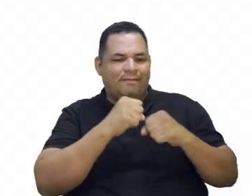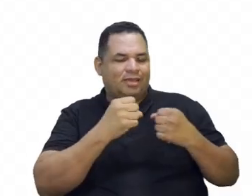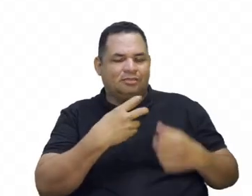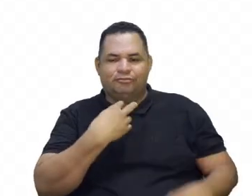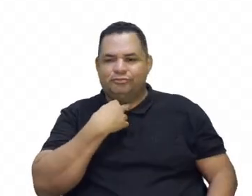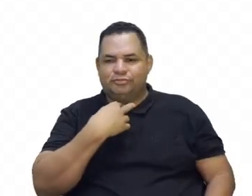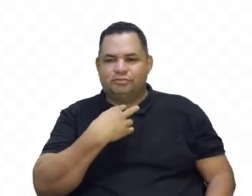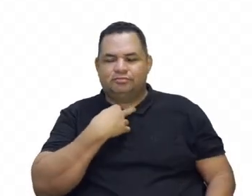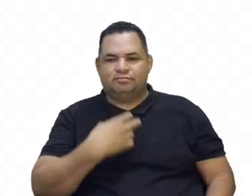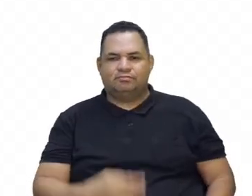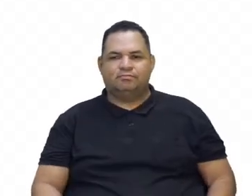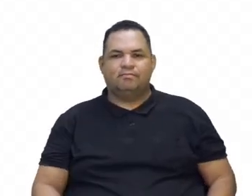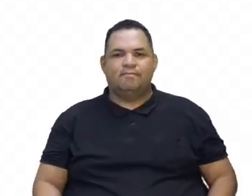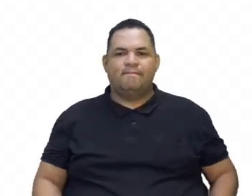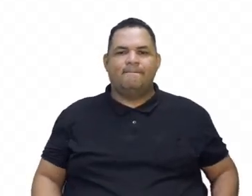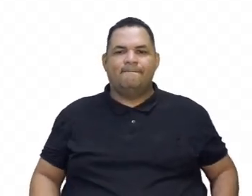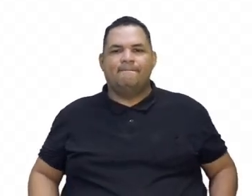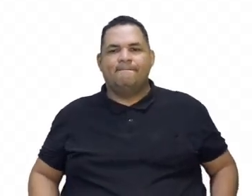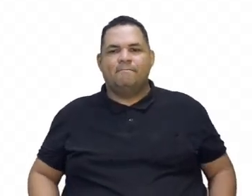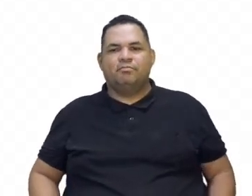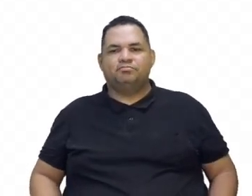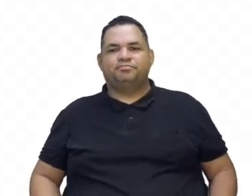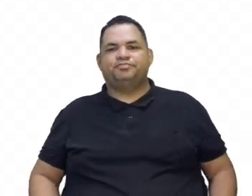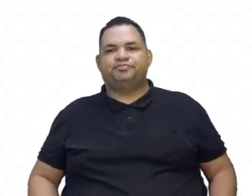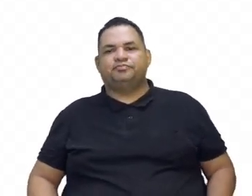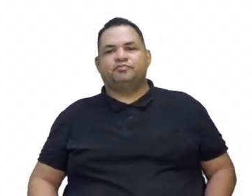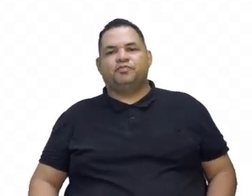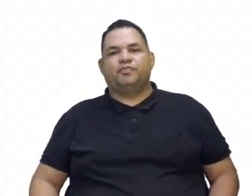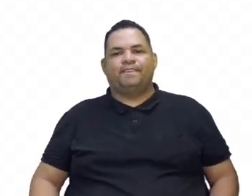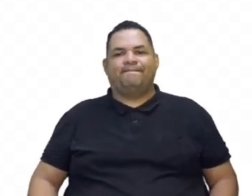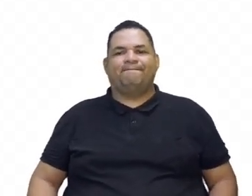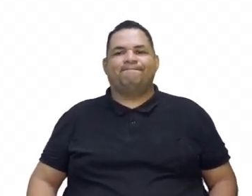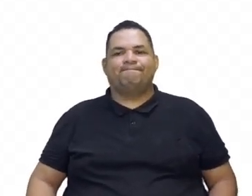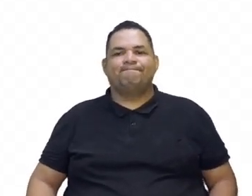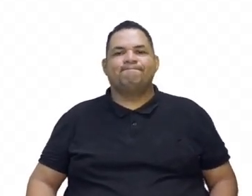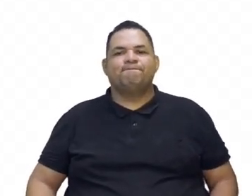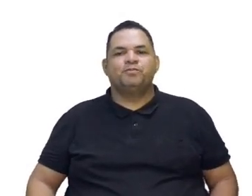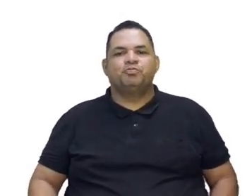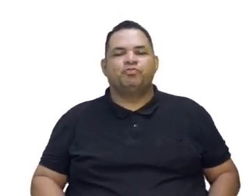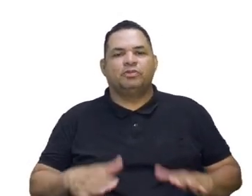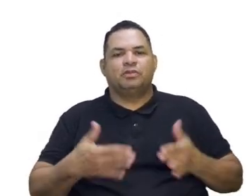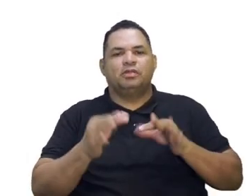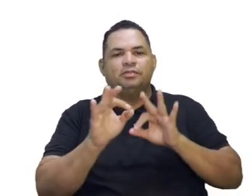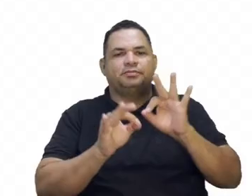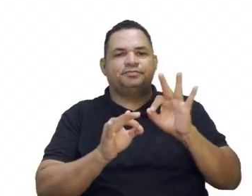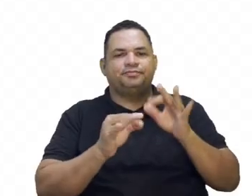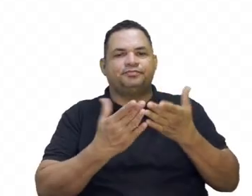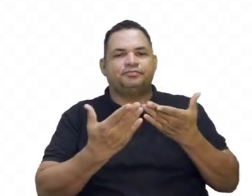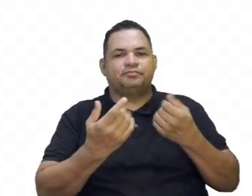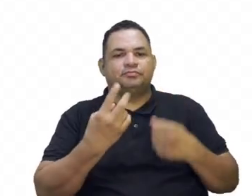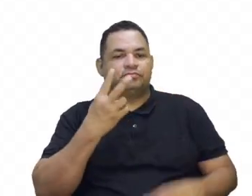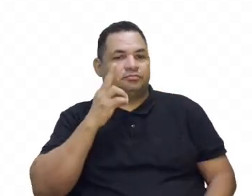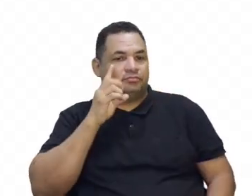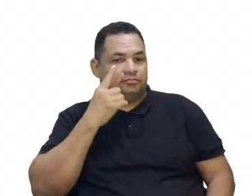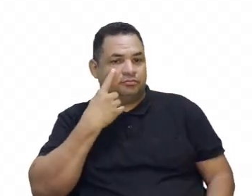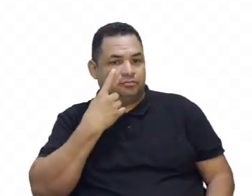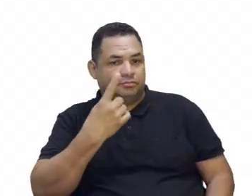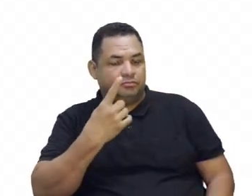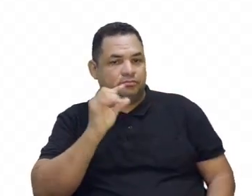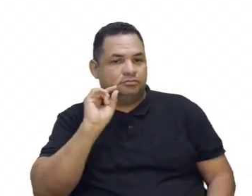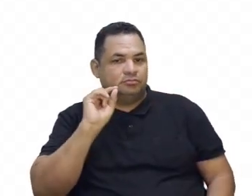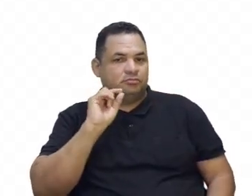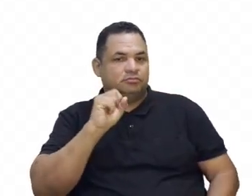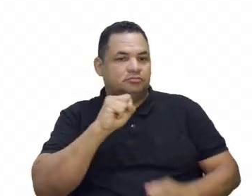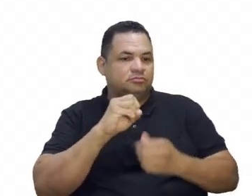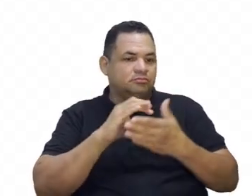indestrutíveis. Então aqui, quando a gente pega o modelo atômico de Dalton, e vocês podem observar isso lá